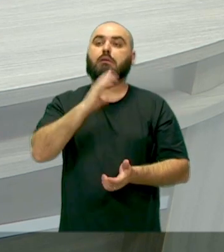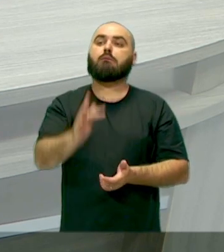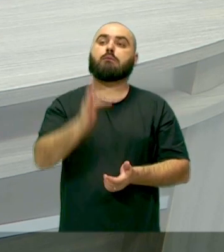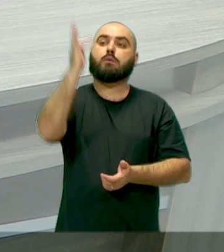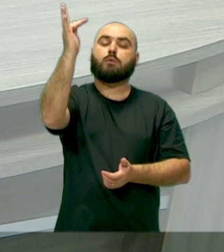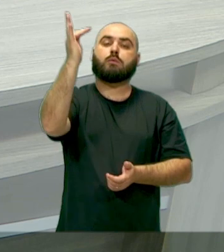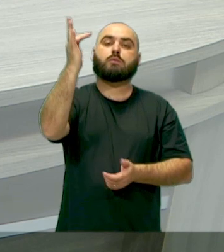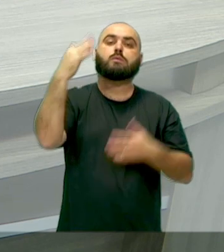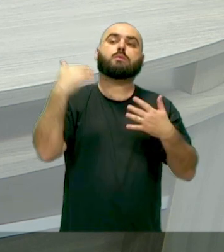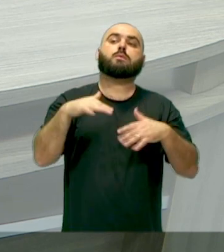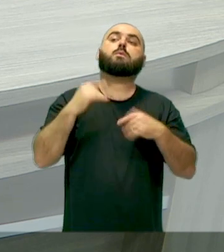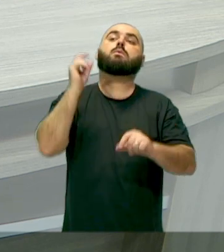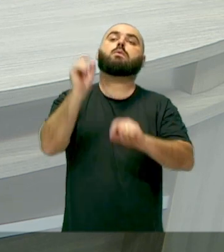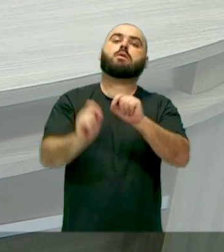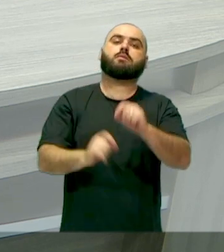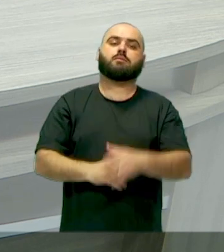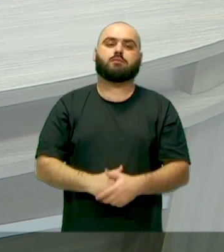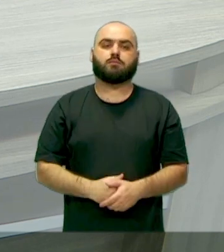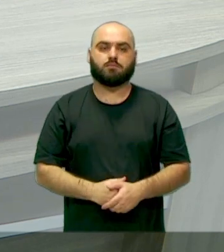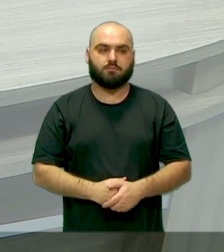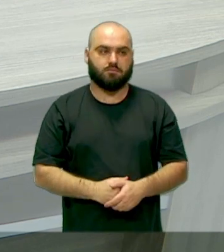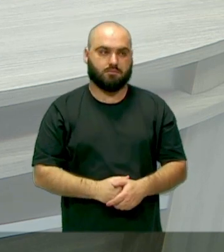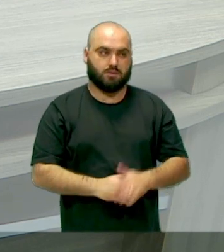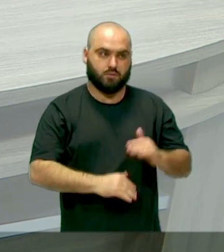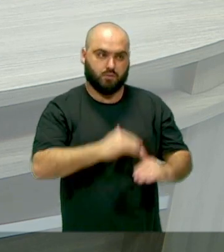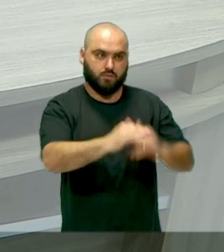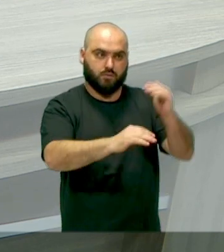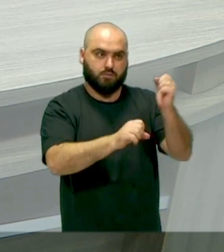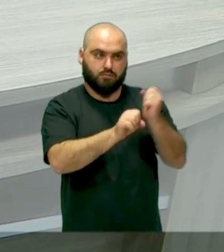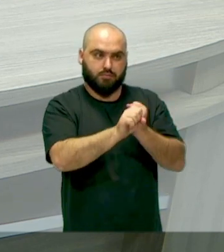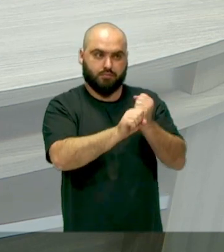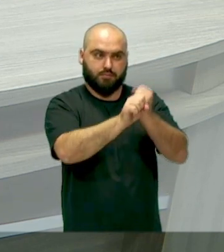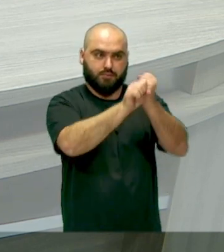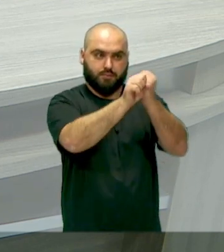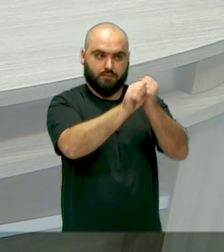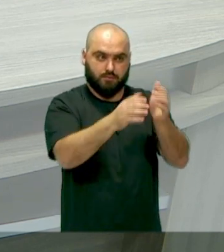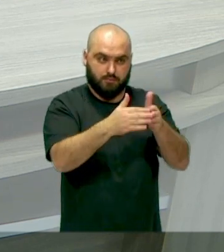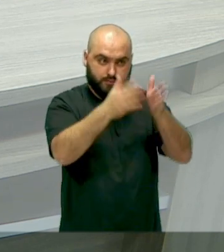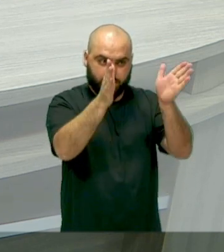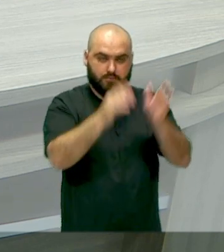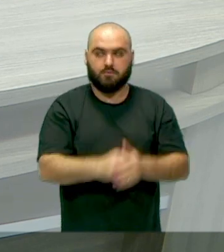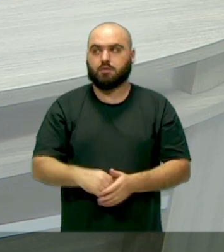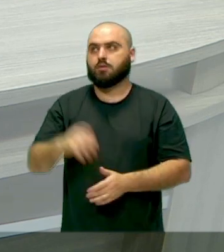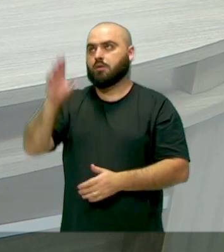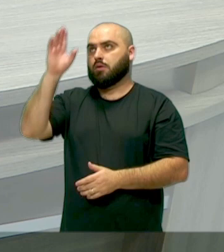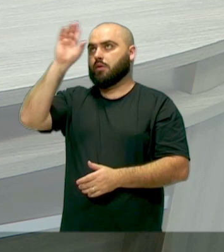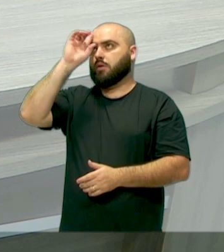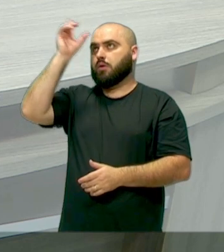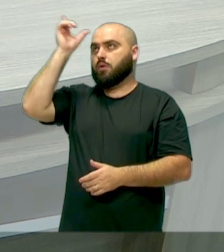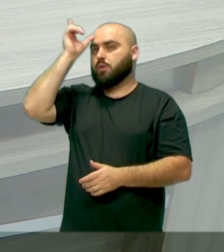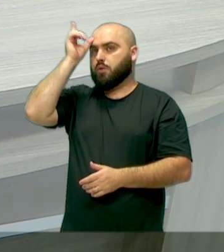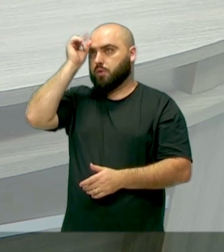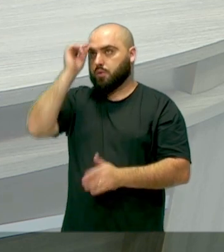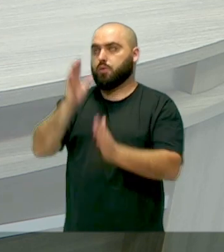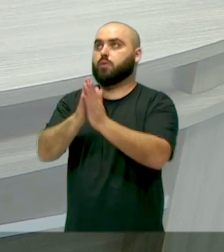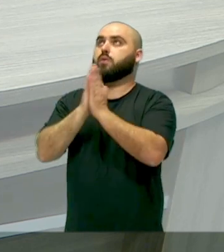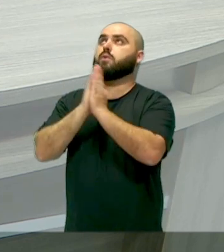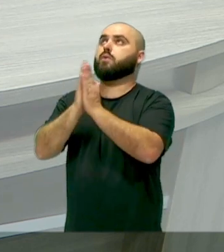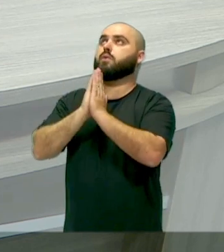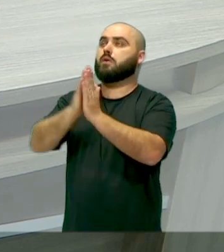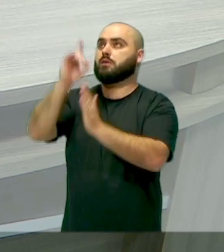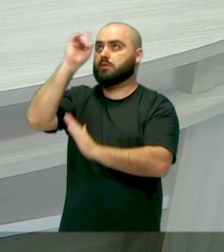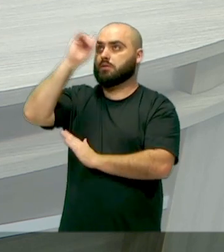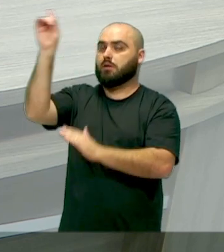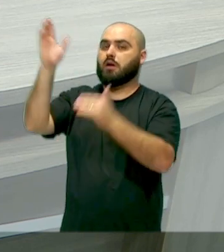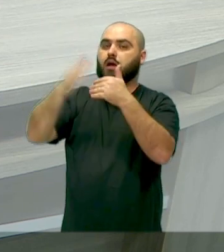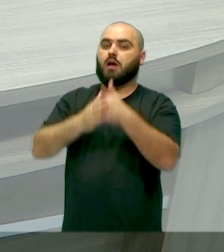frente. E um caminho de reconstrução agora, ainda bem. Total, graças a Deus que pelo menos abre-se